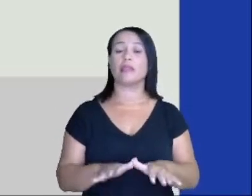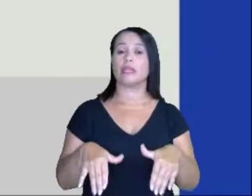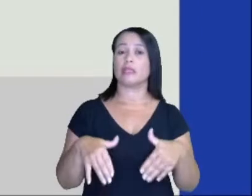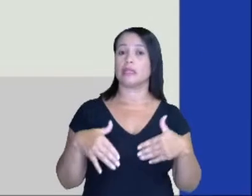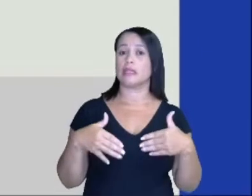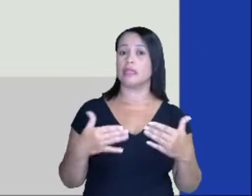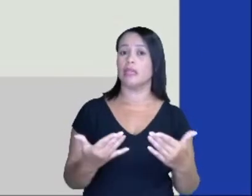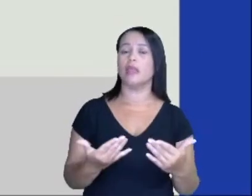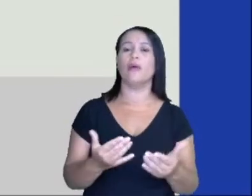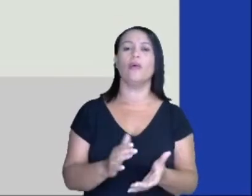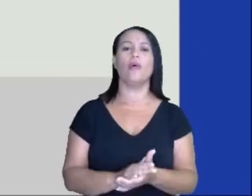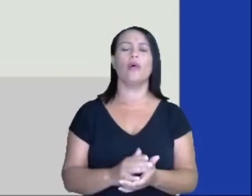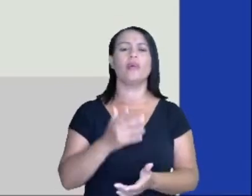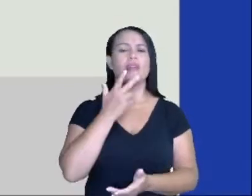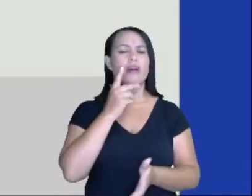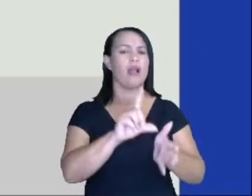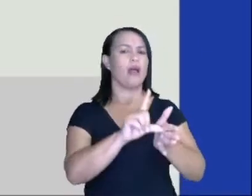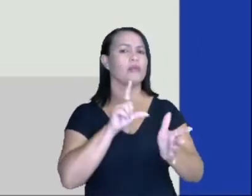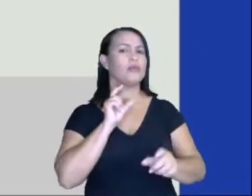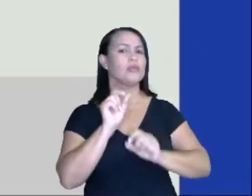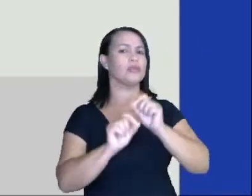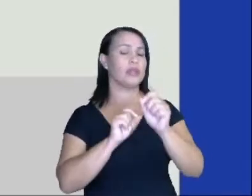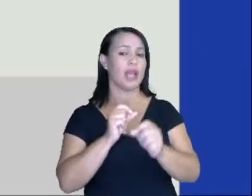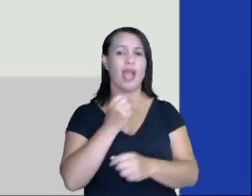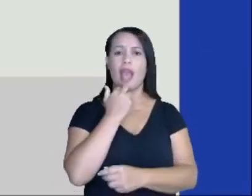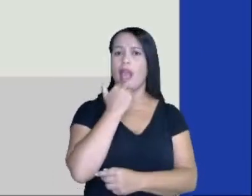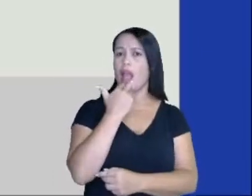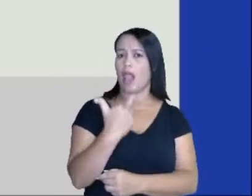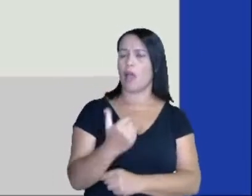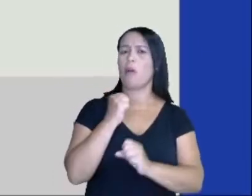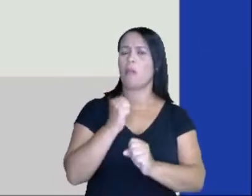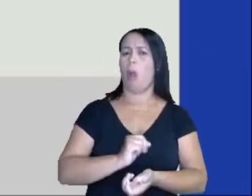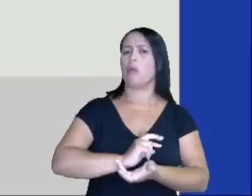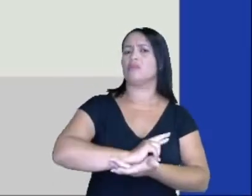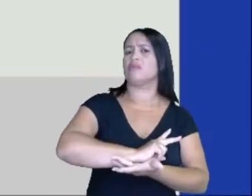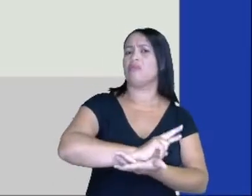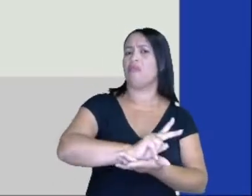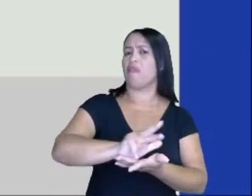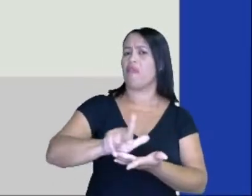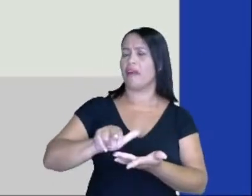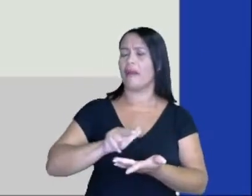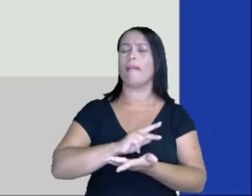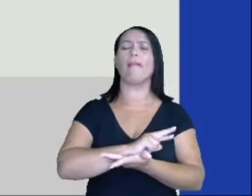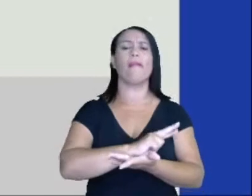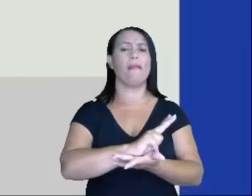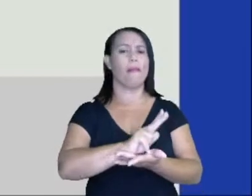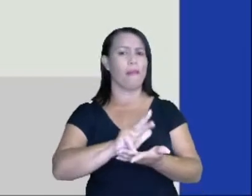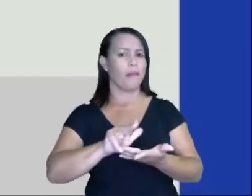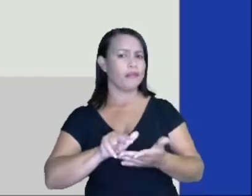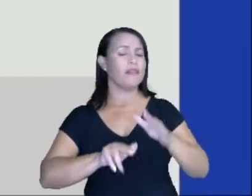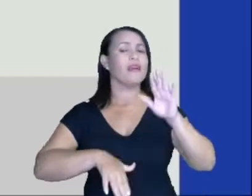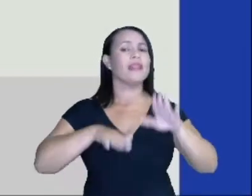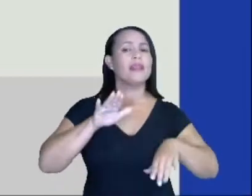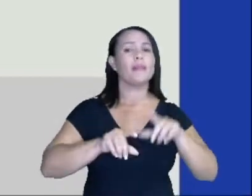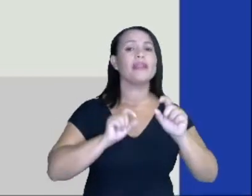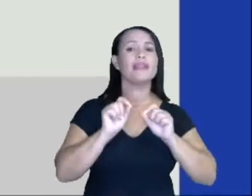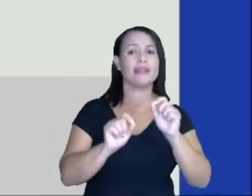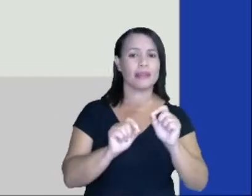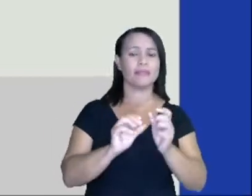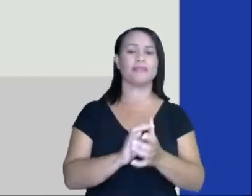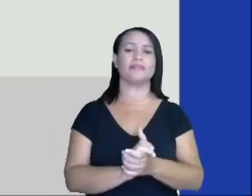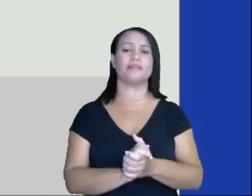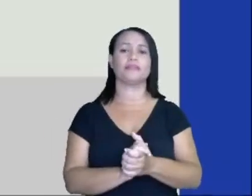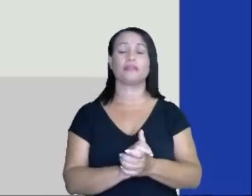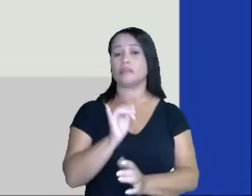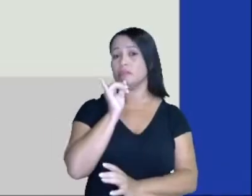Então, como eu disse anteriormente, a língua ela pode variar. Ela pode variar por conta de alguns